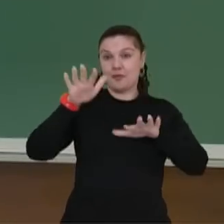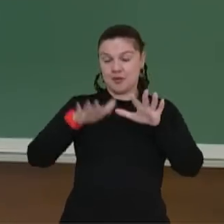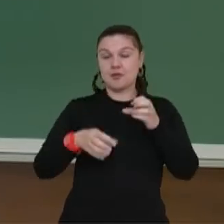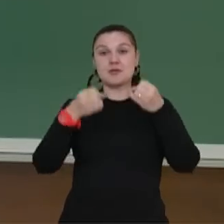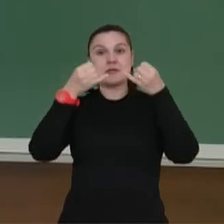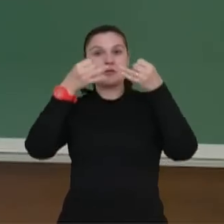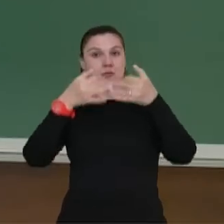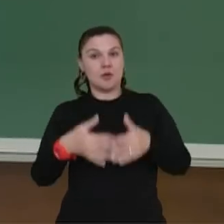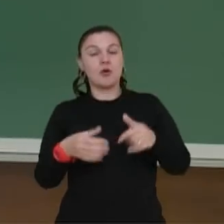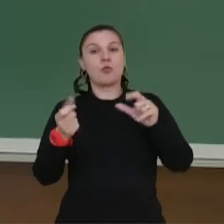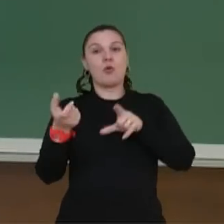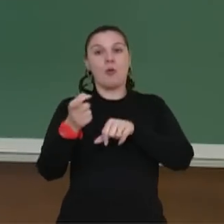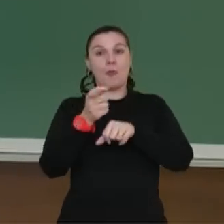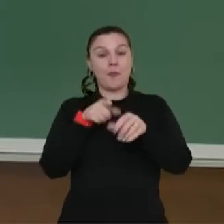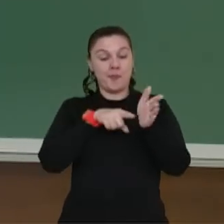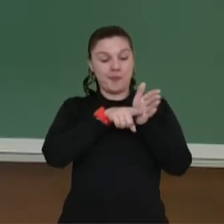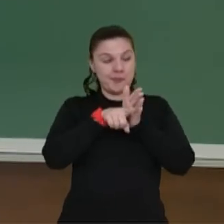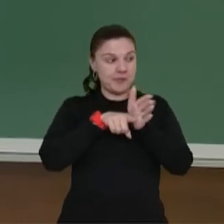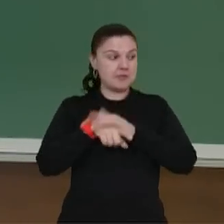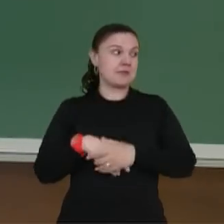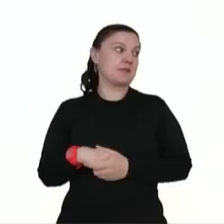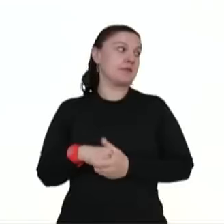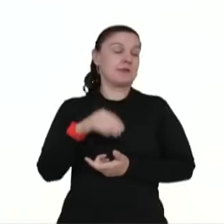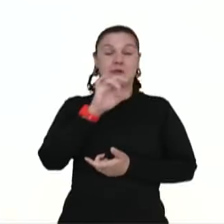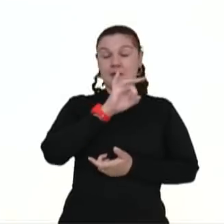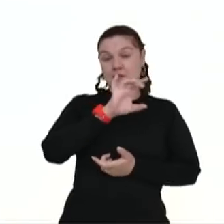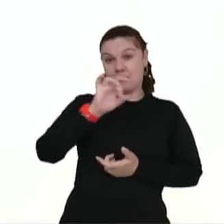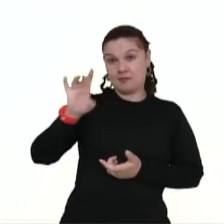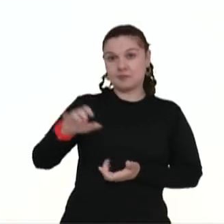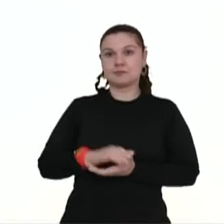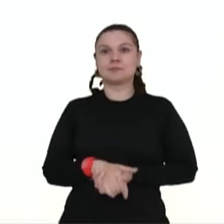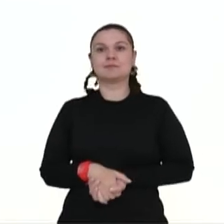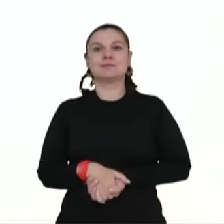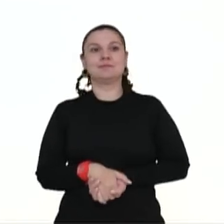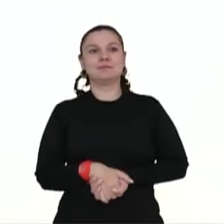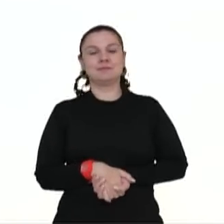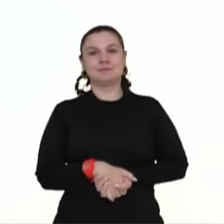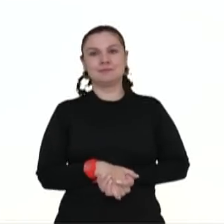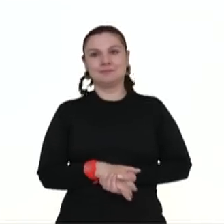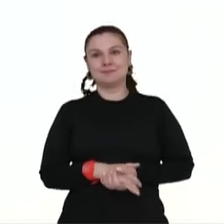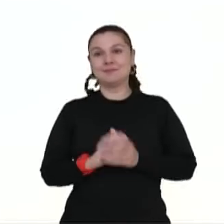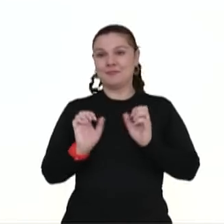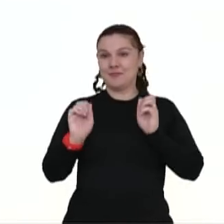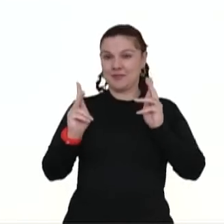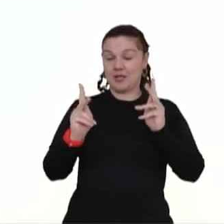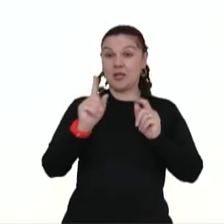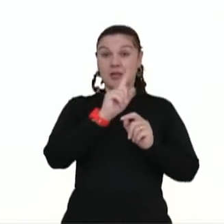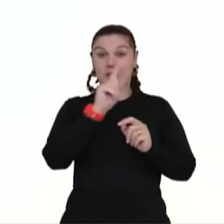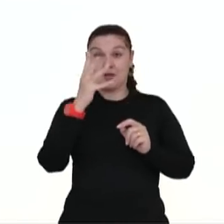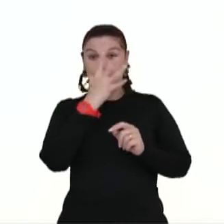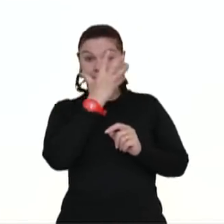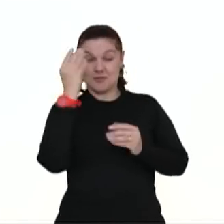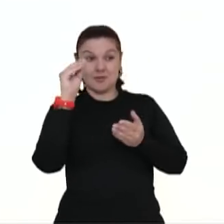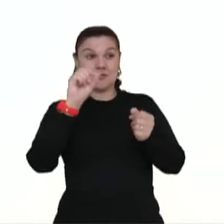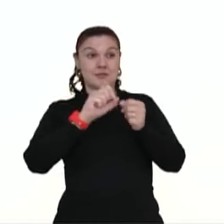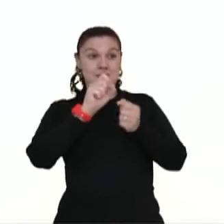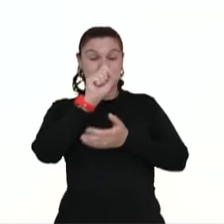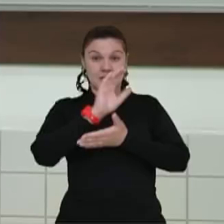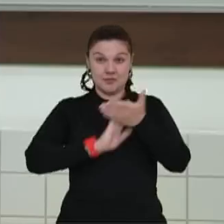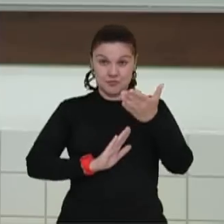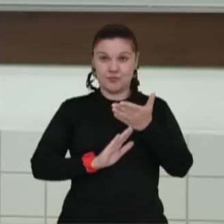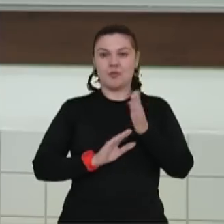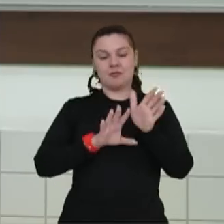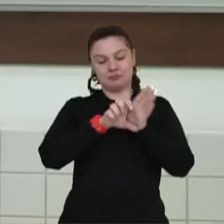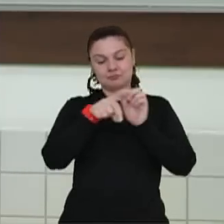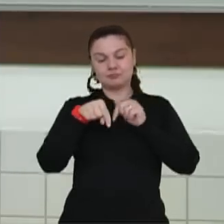falamos do tipo das pesquisas e o que é cada característica, né, em si, certo? Não esqueça de fazer as suas atividades lá no Google